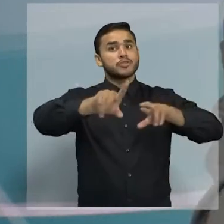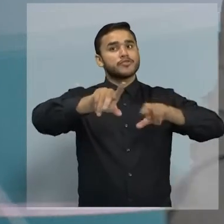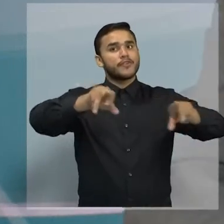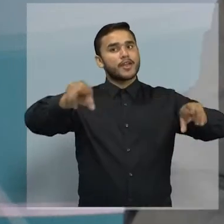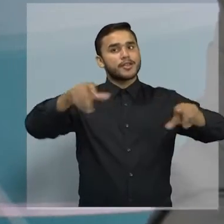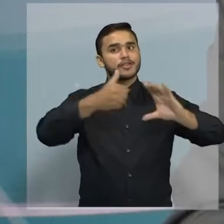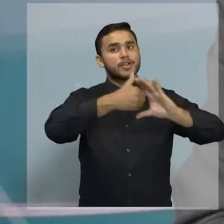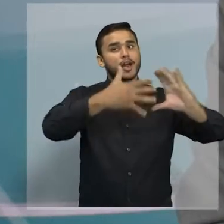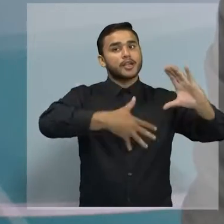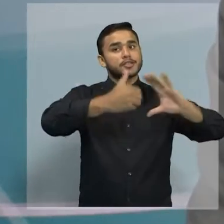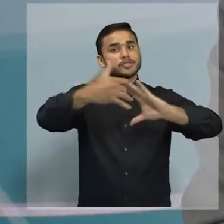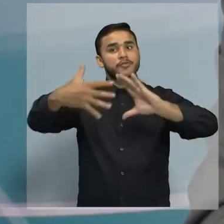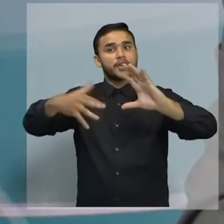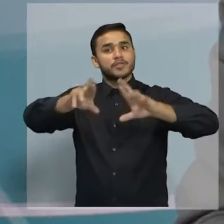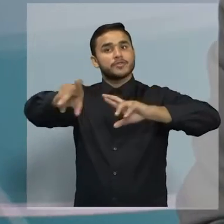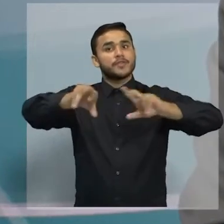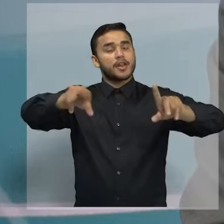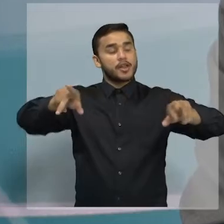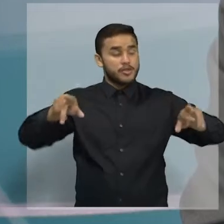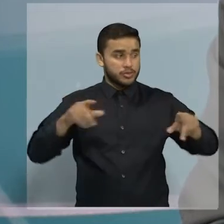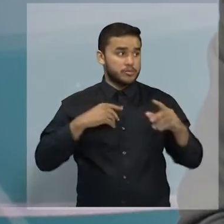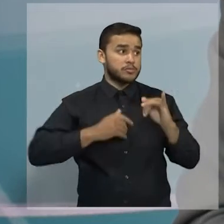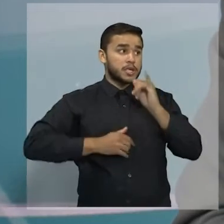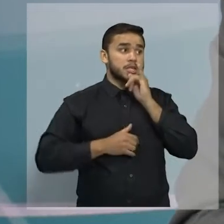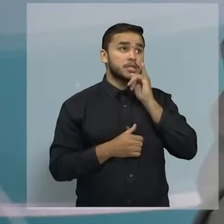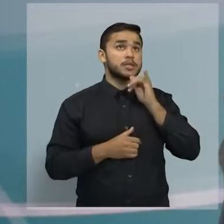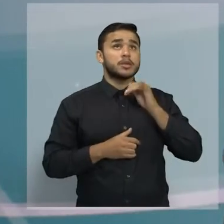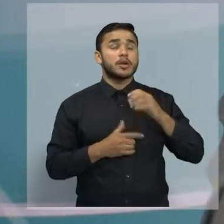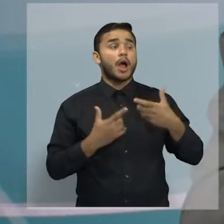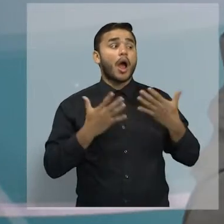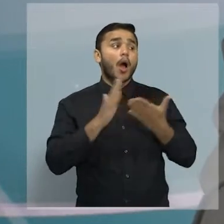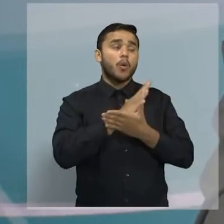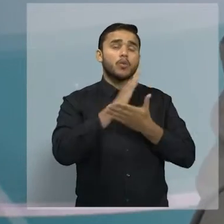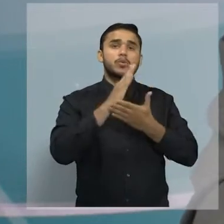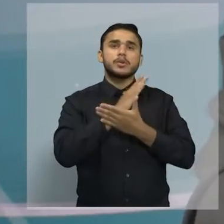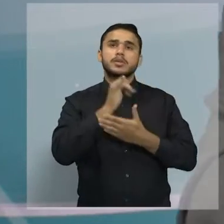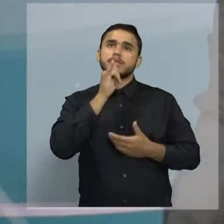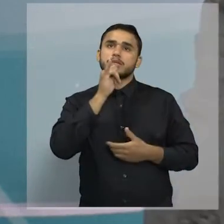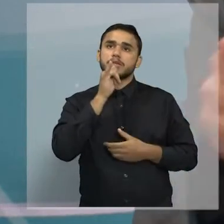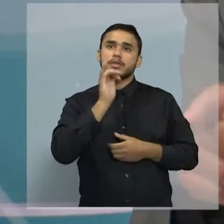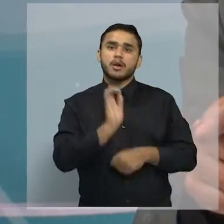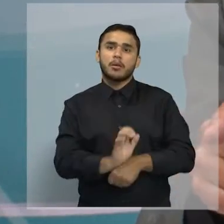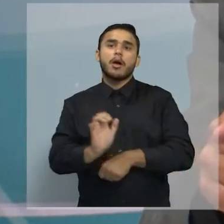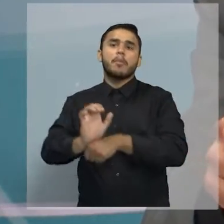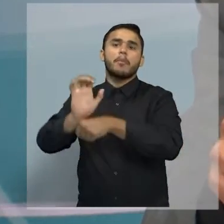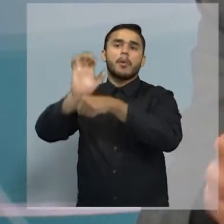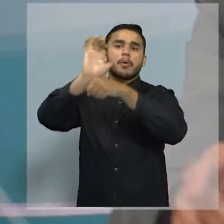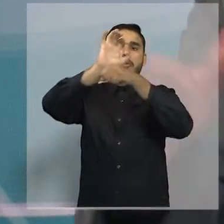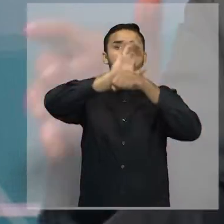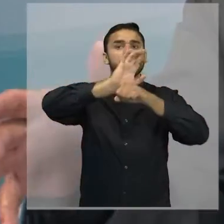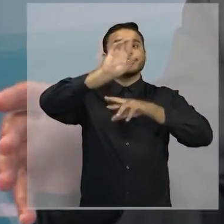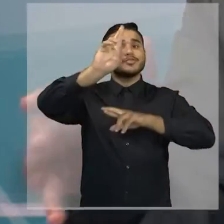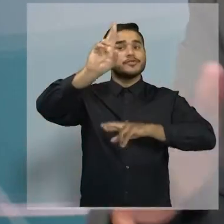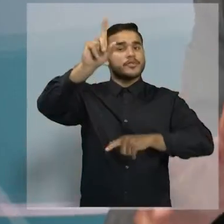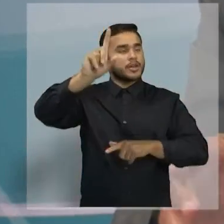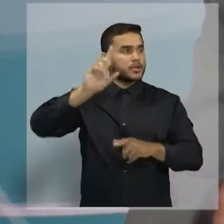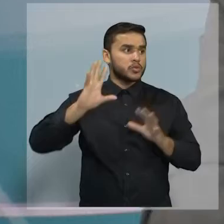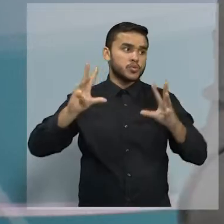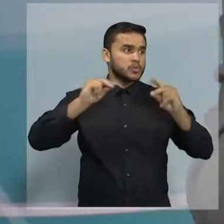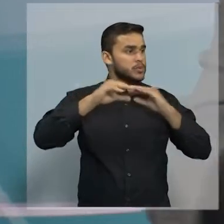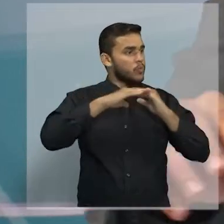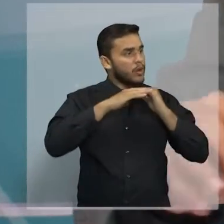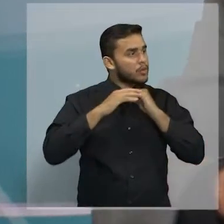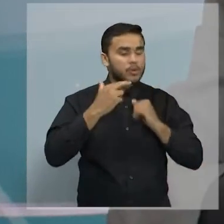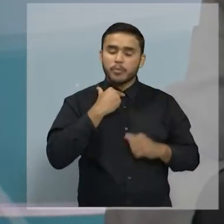e as suas economias que têm as suas particularidades. Quer dizer, como é que a gente pode alimentar a arrecadação para o fundo